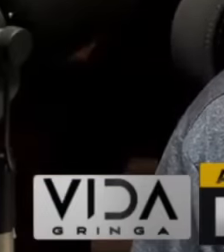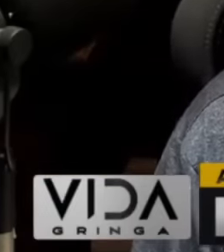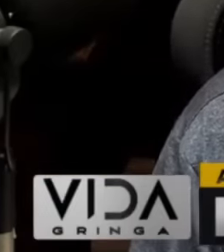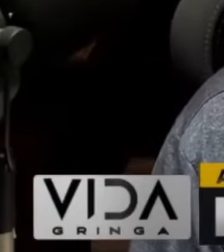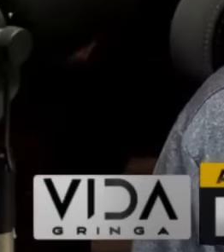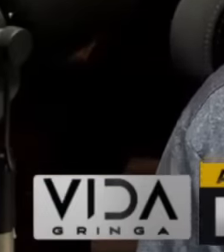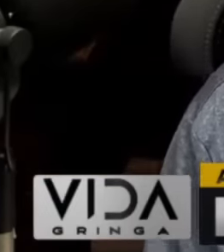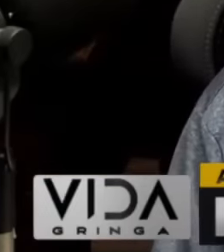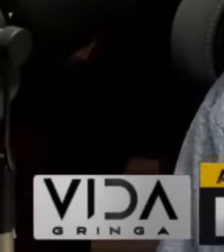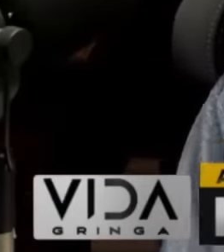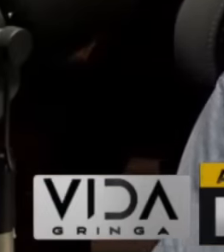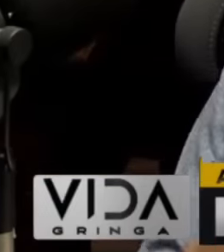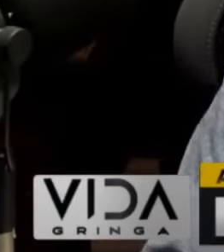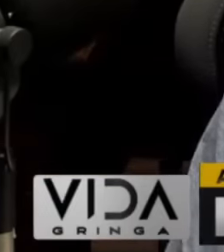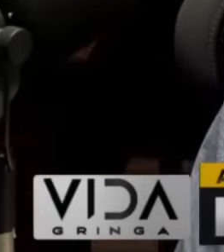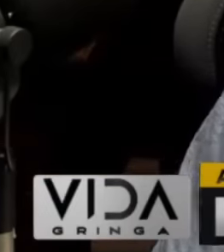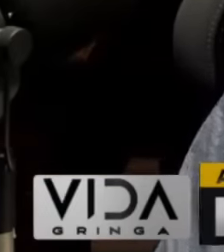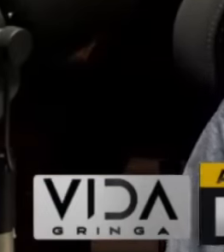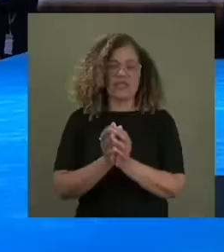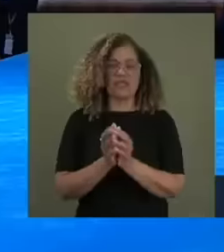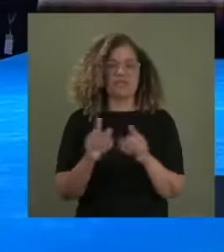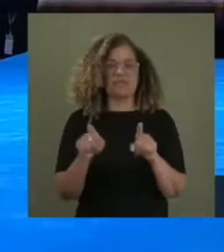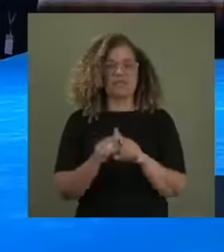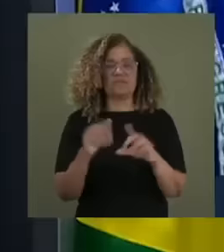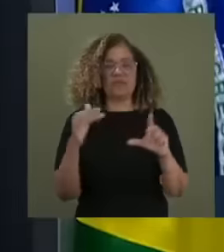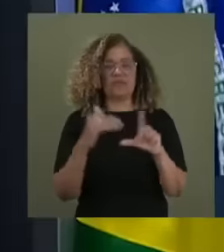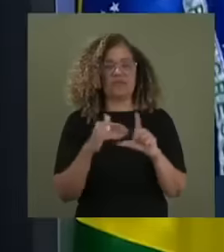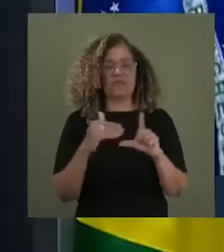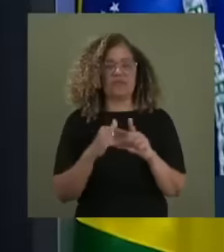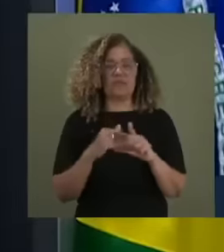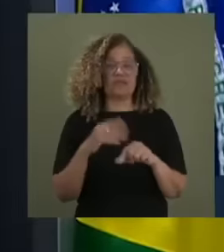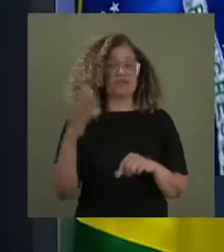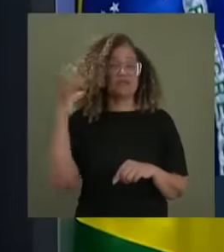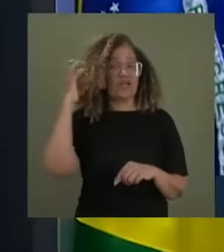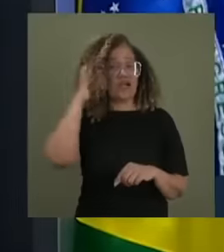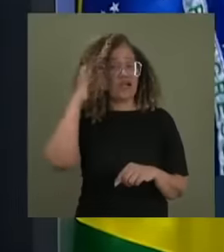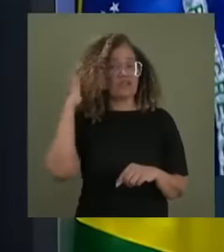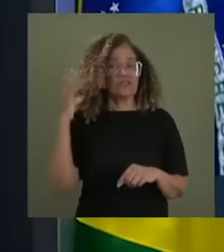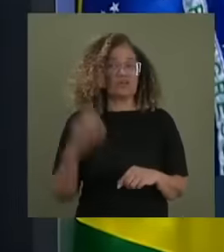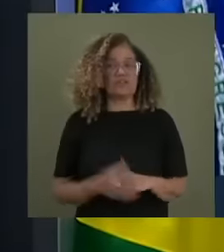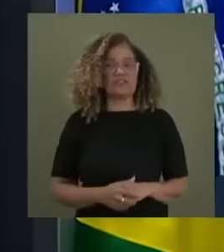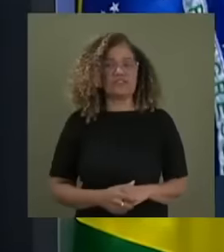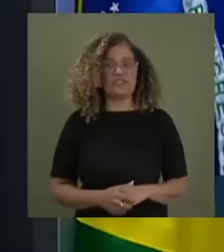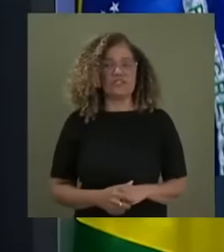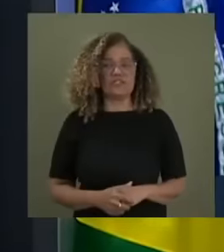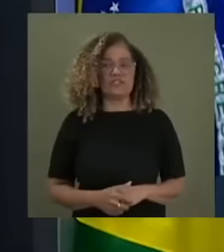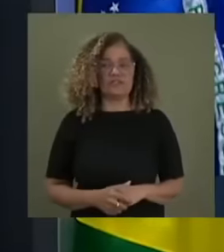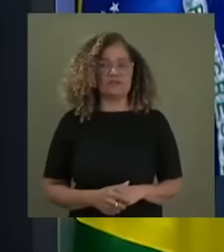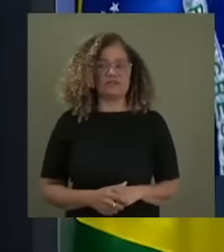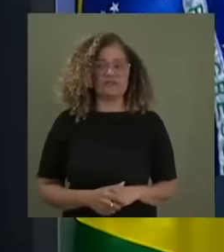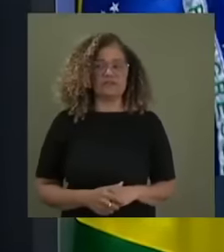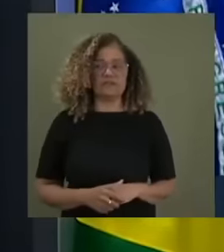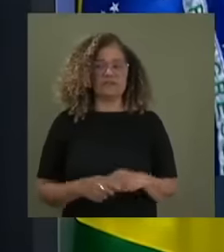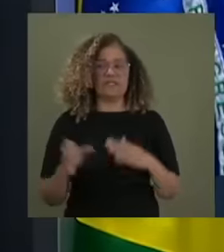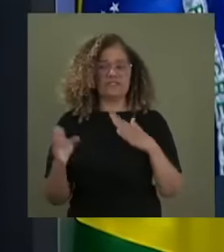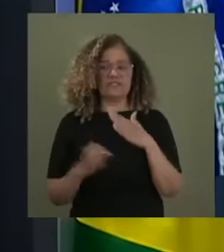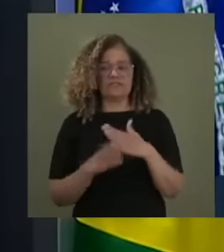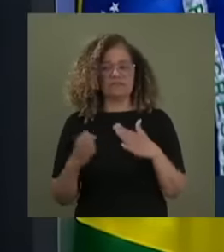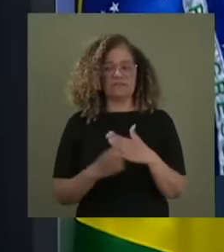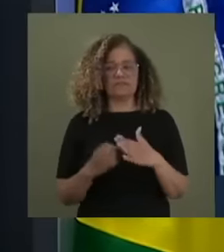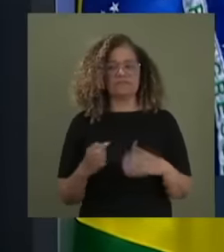é muito sério vamos continuar com o Girão senhor presidente nesse dia de hoje dia 12 de